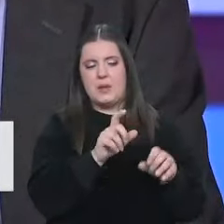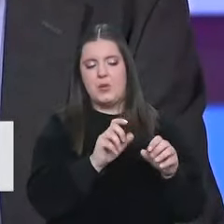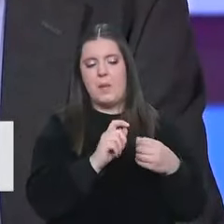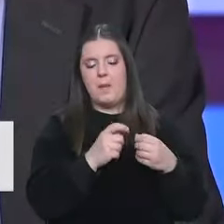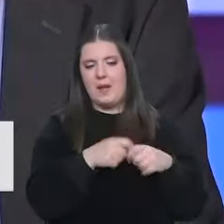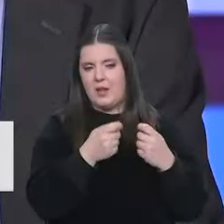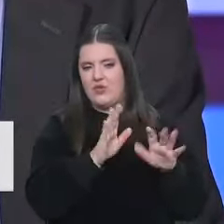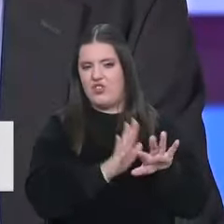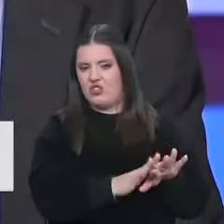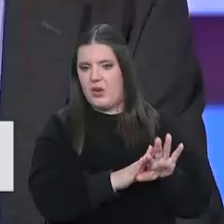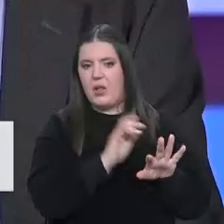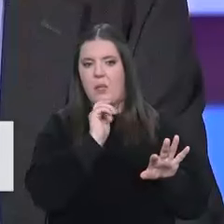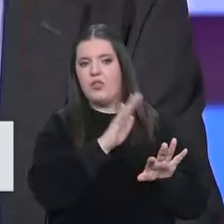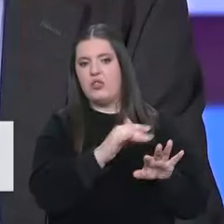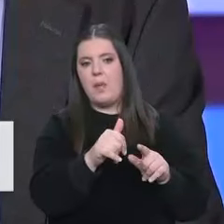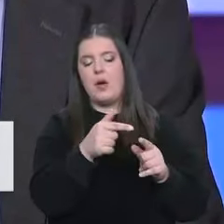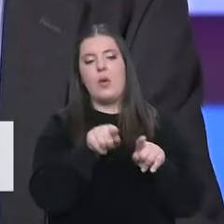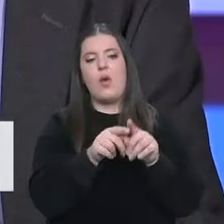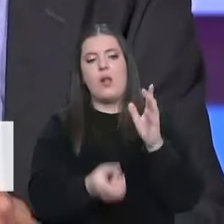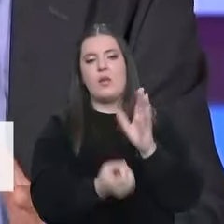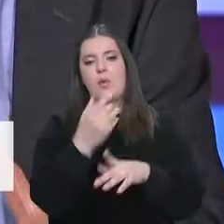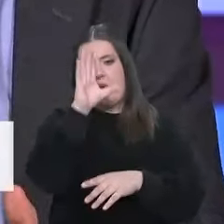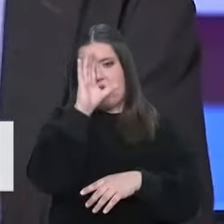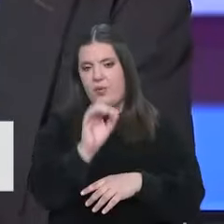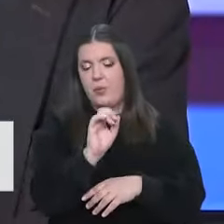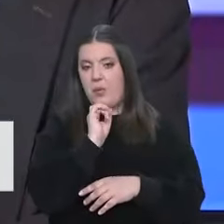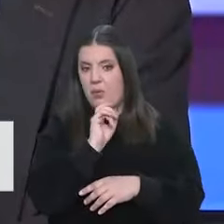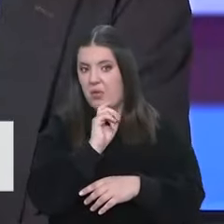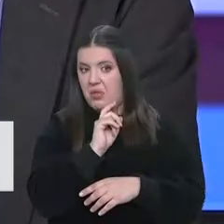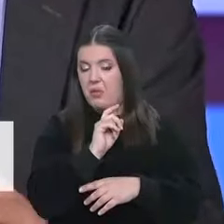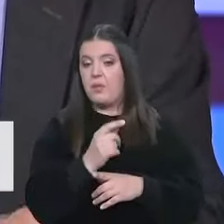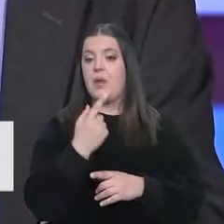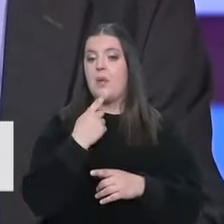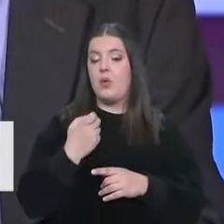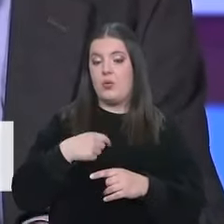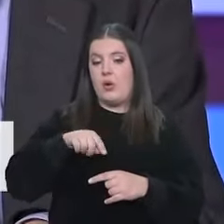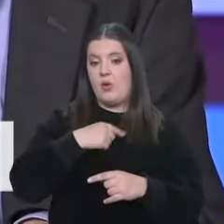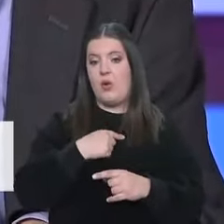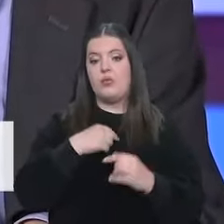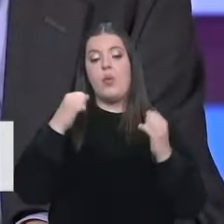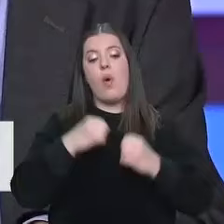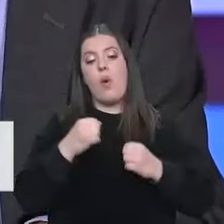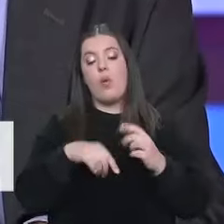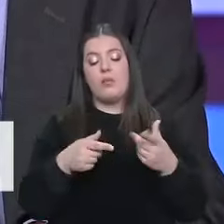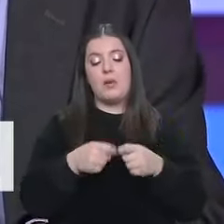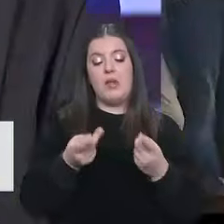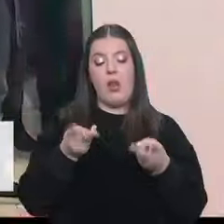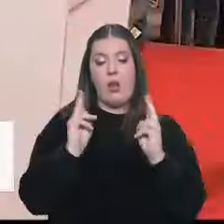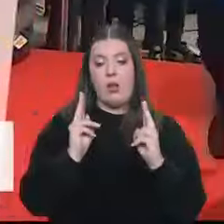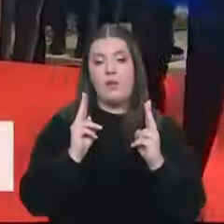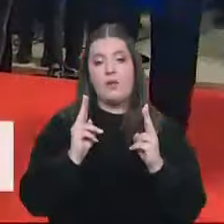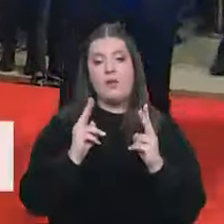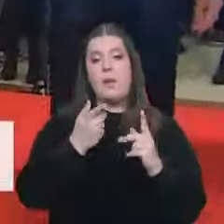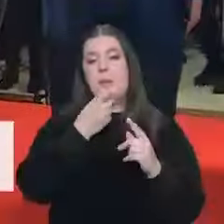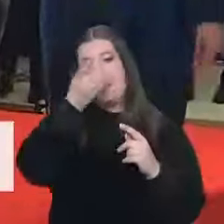esquerda possa ser chamado a formar governo a questão que nos é colocada é qual é que é o entendimento do acerca